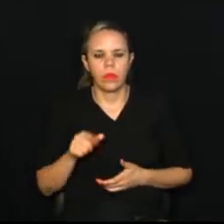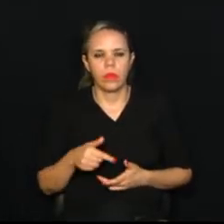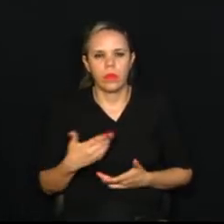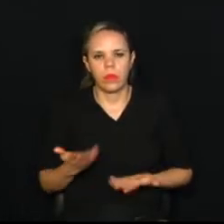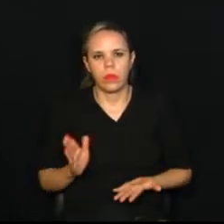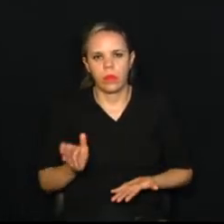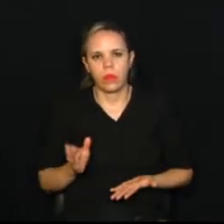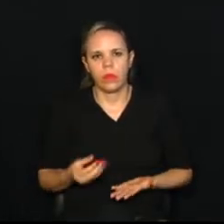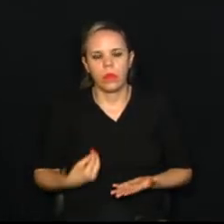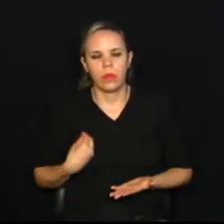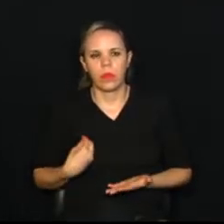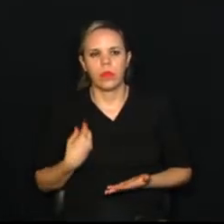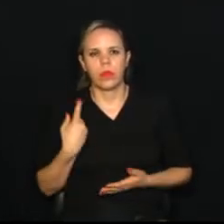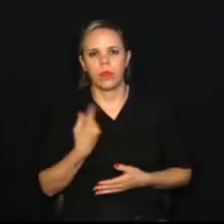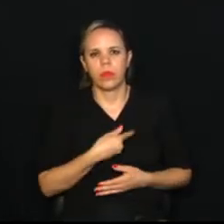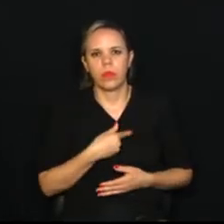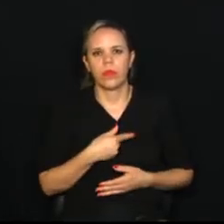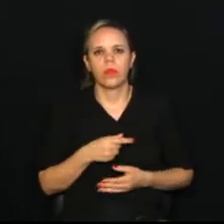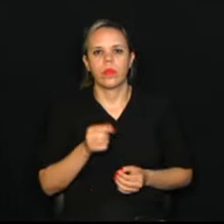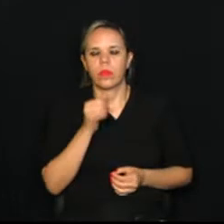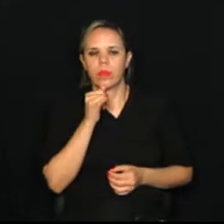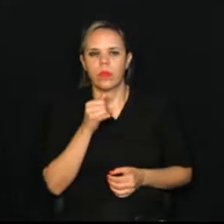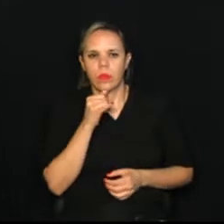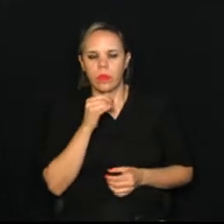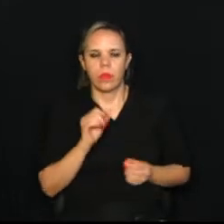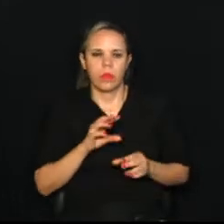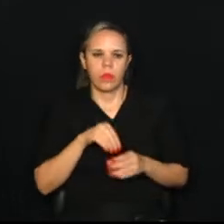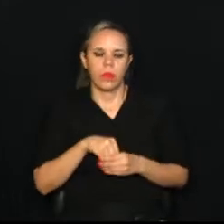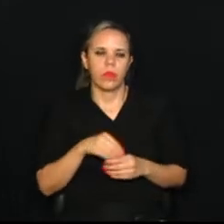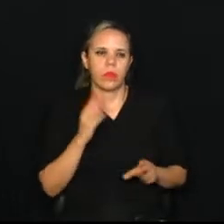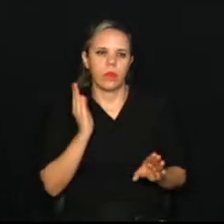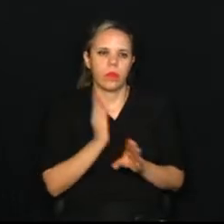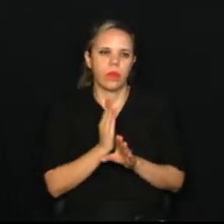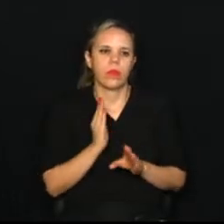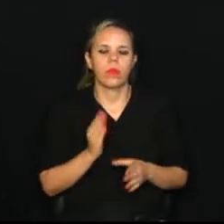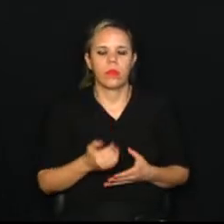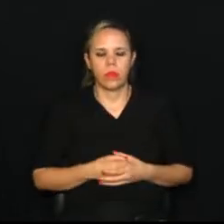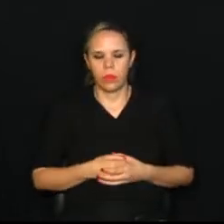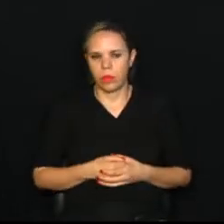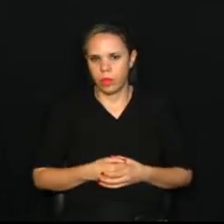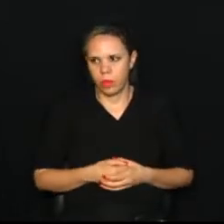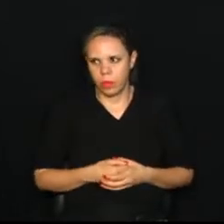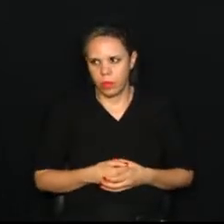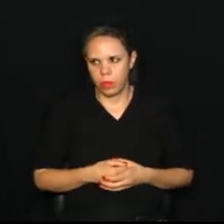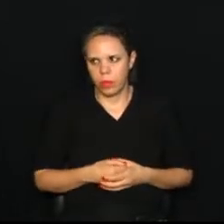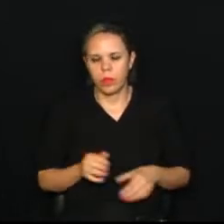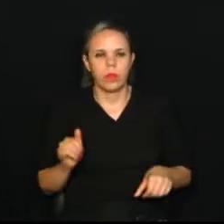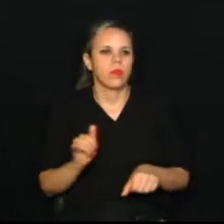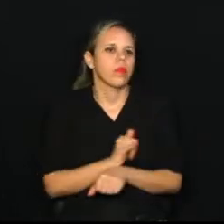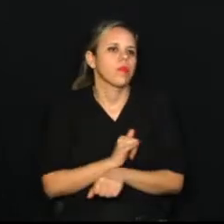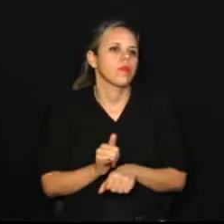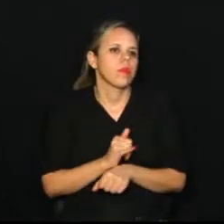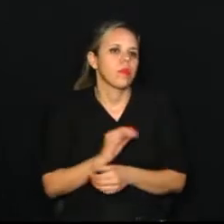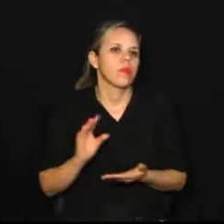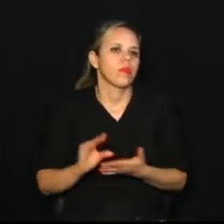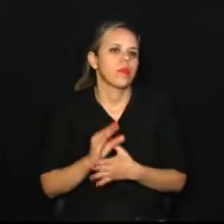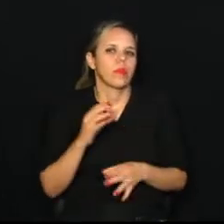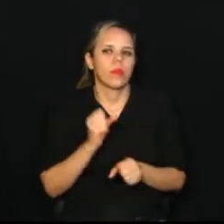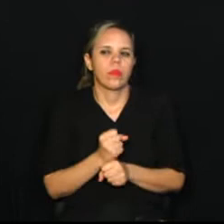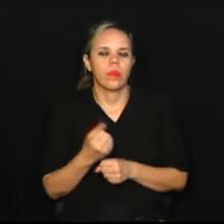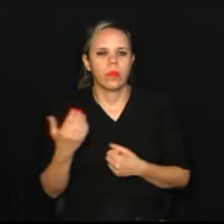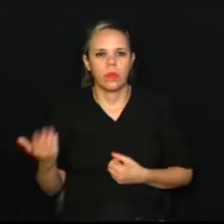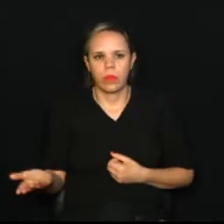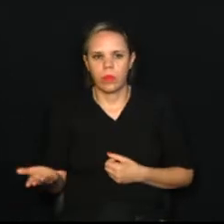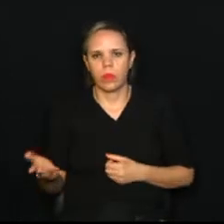já está no nosso radar. Nós precisamos encontrar os mecanismos de financiamento,